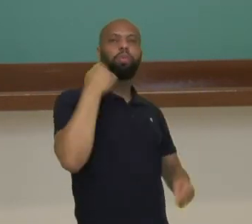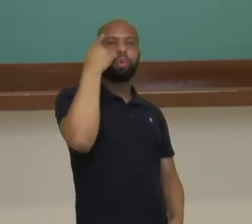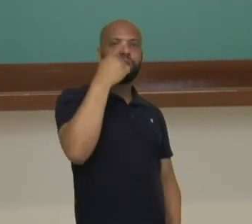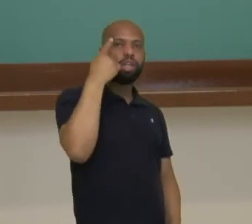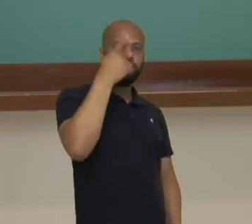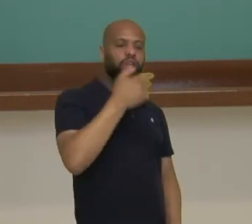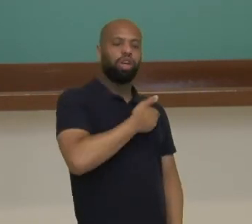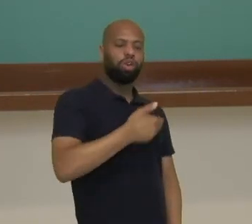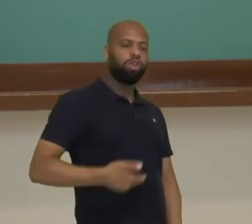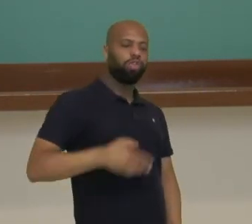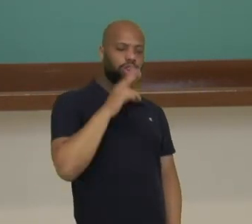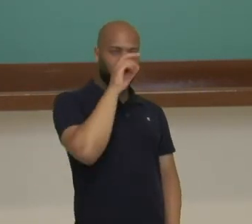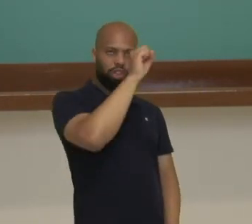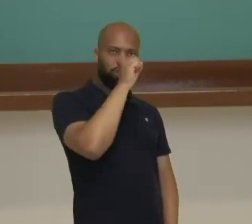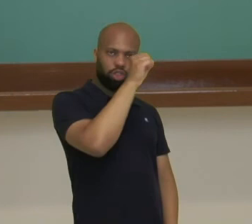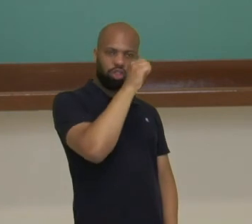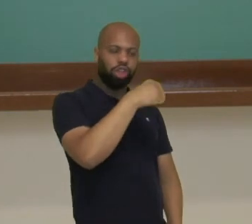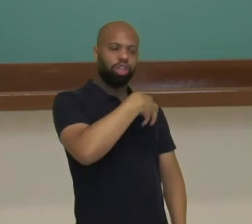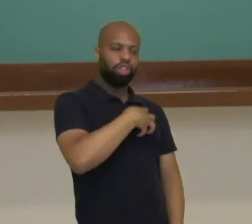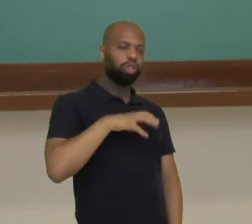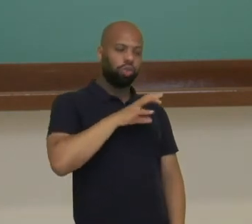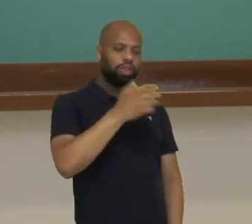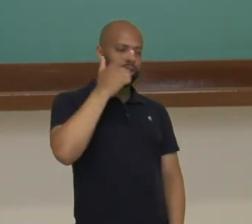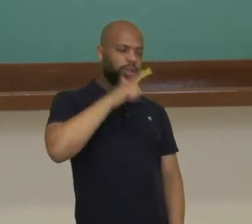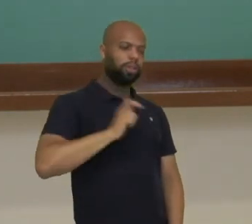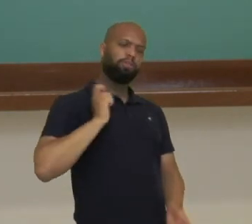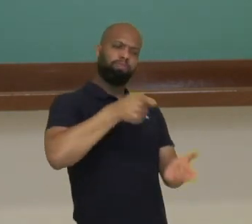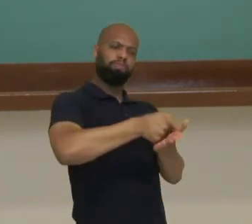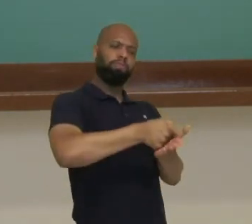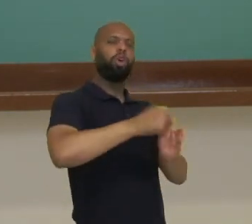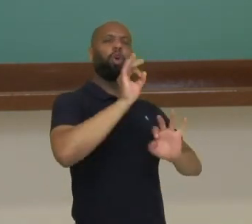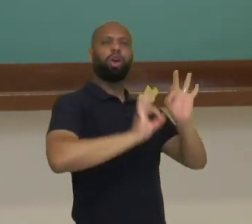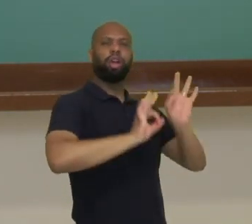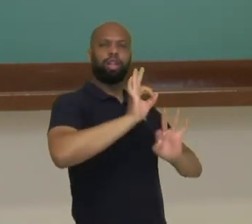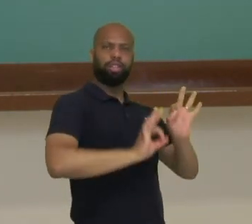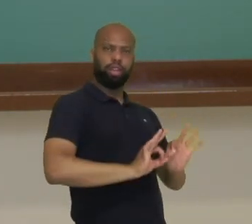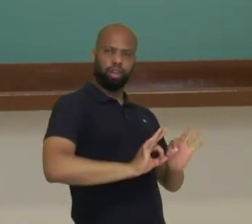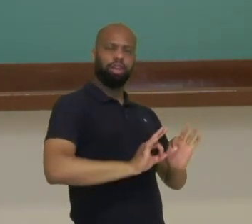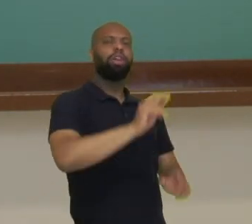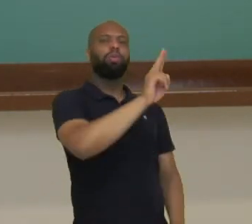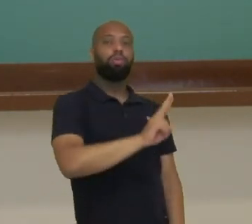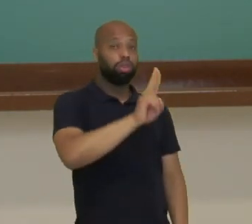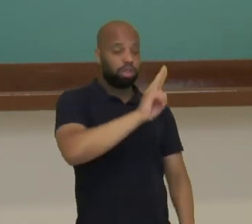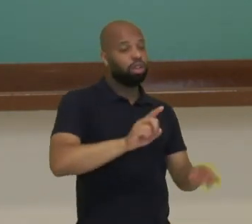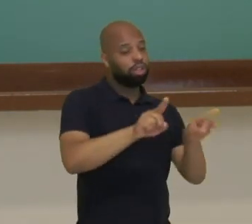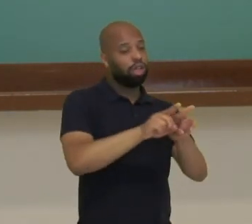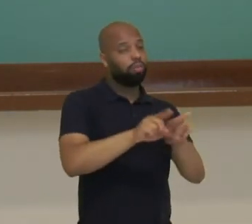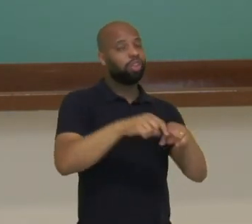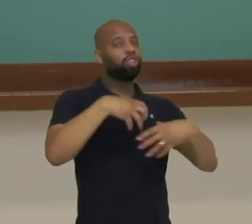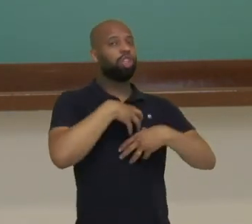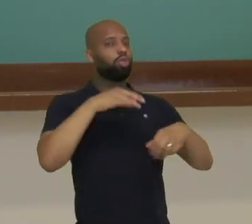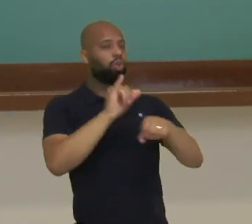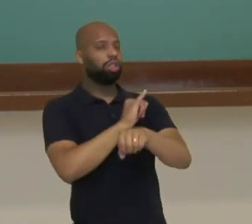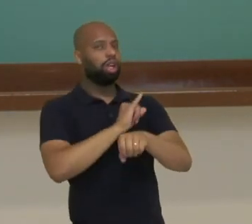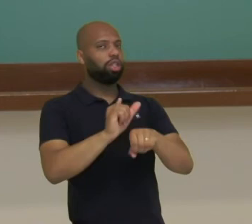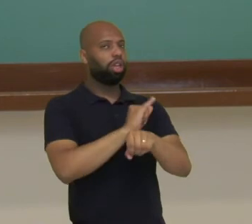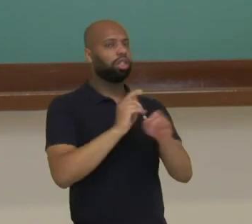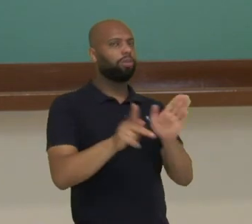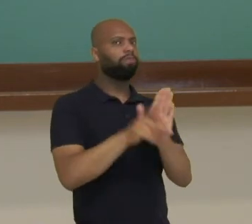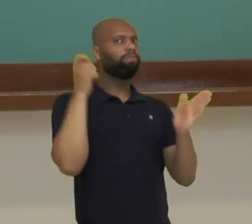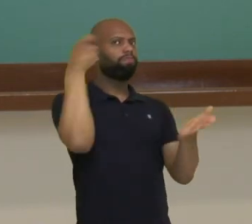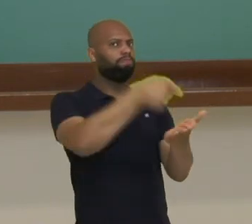governo forte para impor a ordem, muitas vezes utilizando de meios, né, de